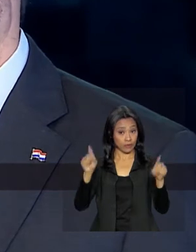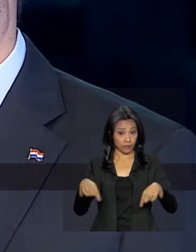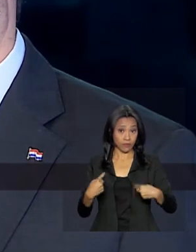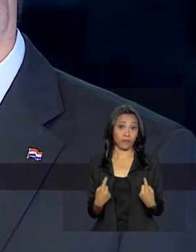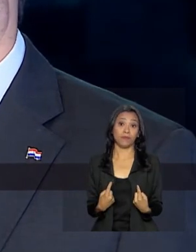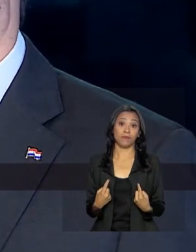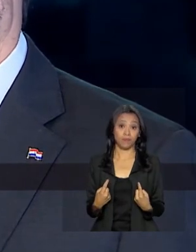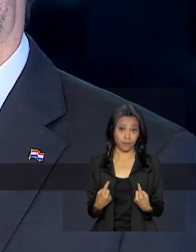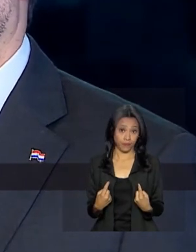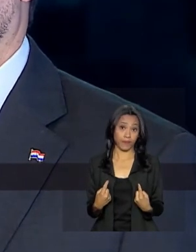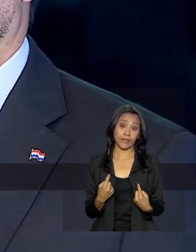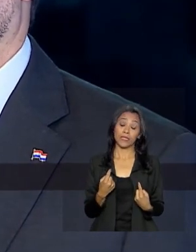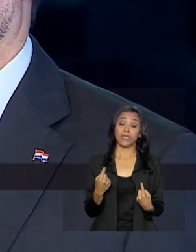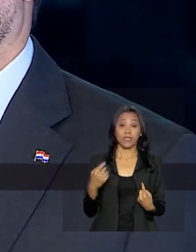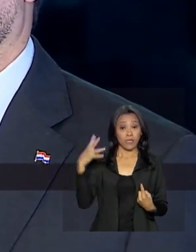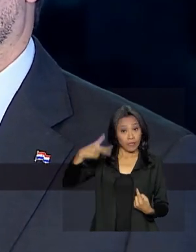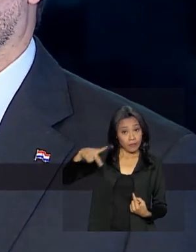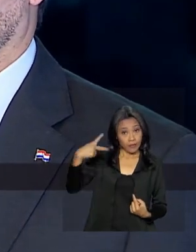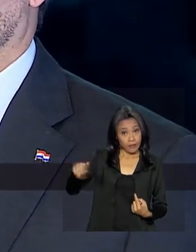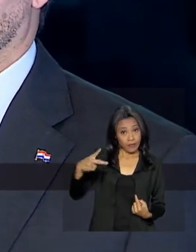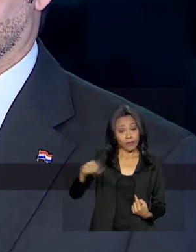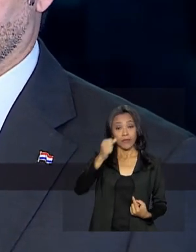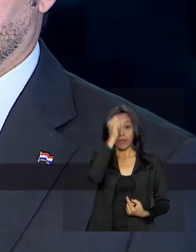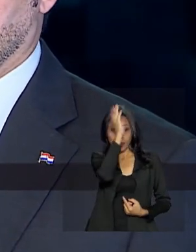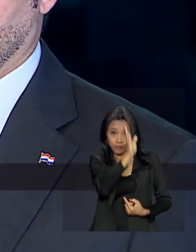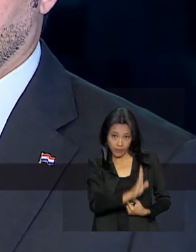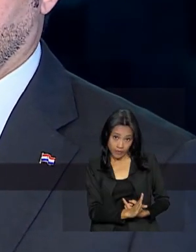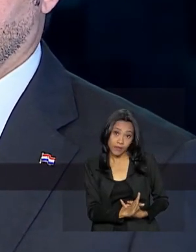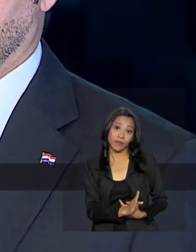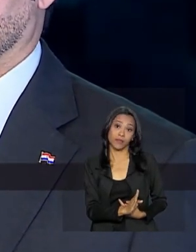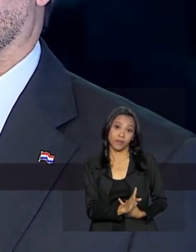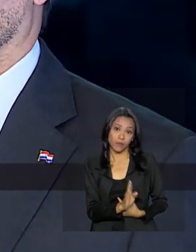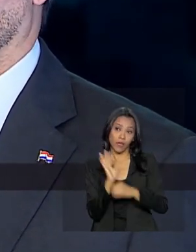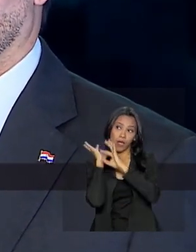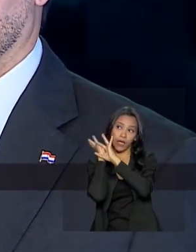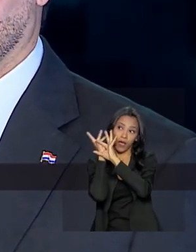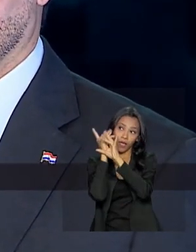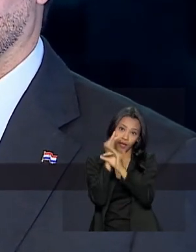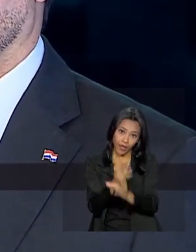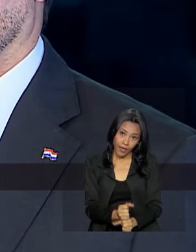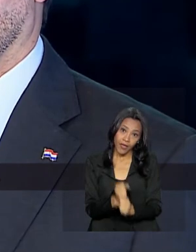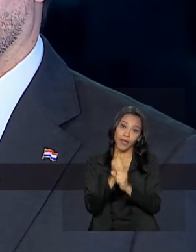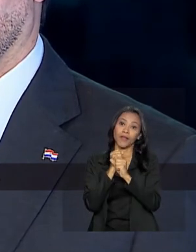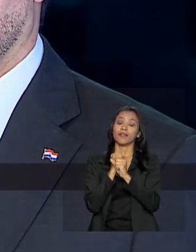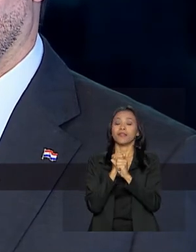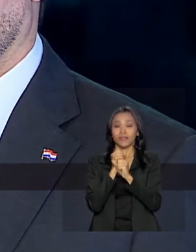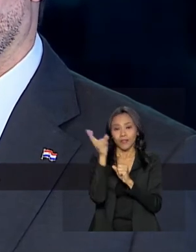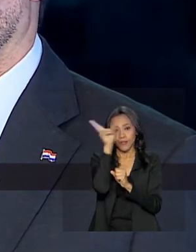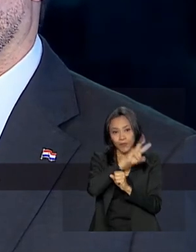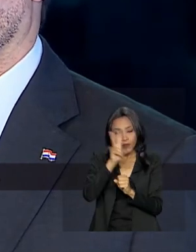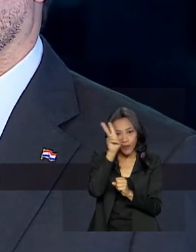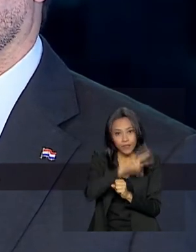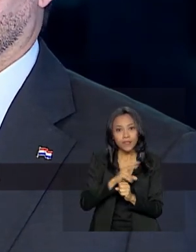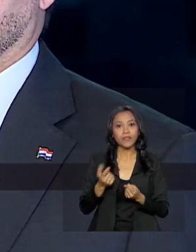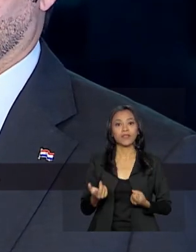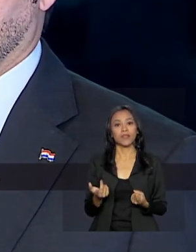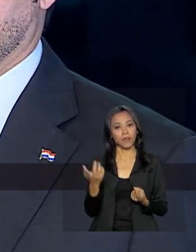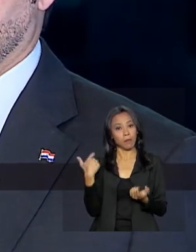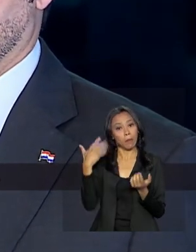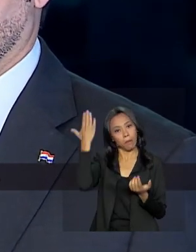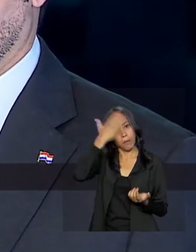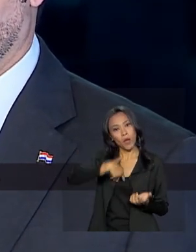temos, Paraguai e Brasil têm uma amistad histórica y lazos de cooperación que nuestro compromiso